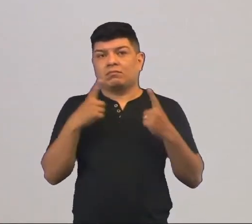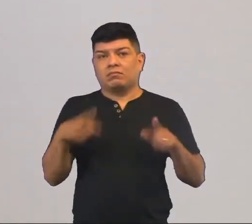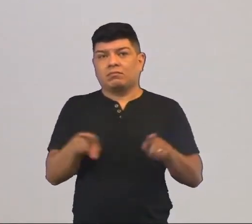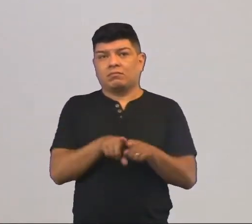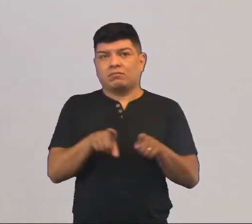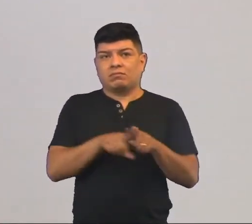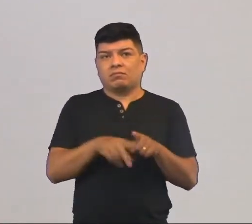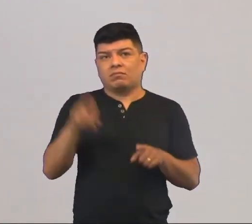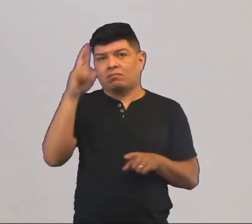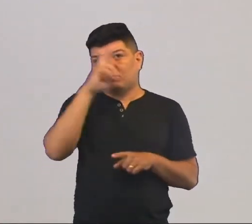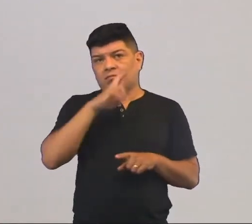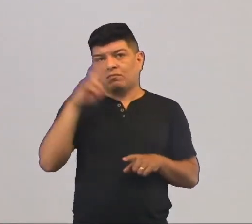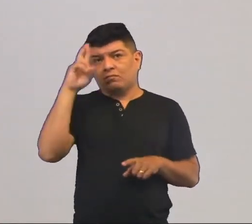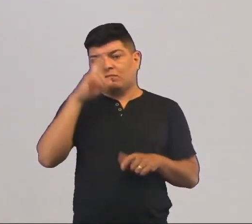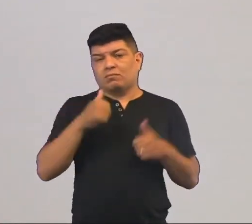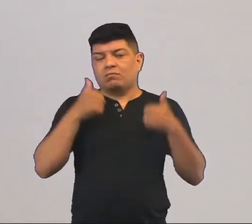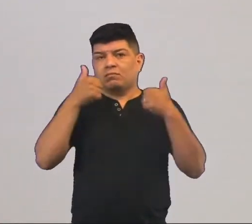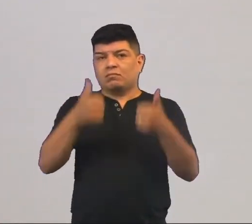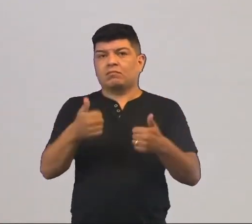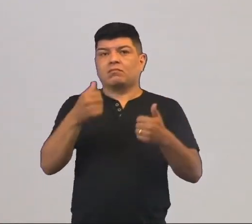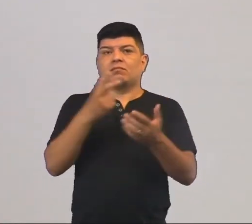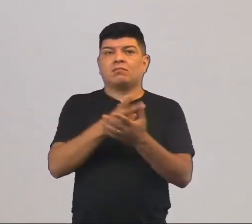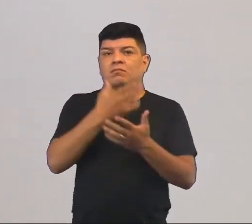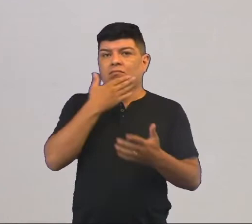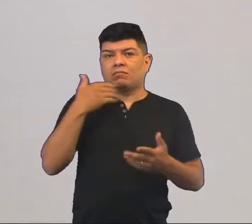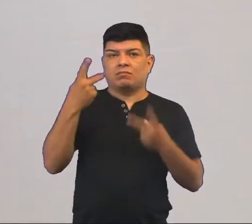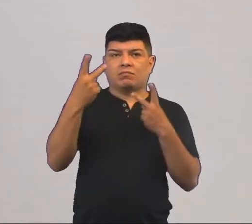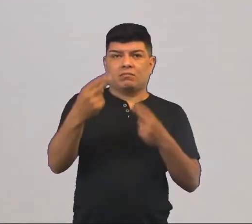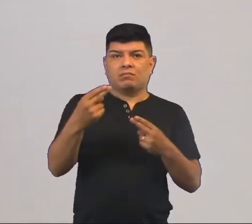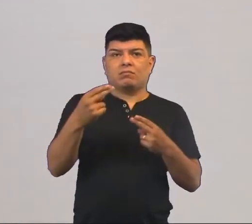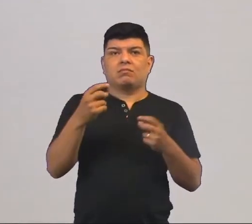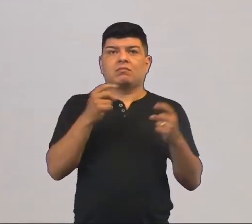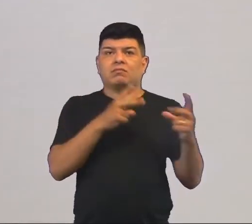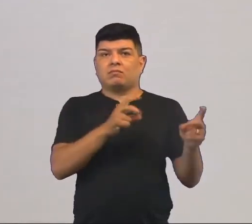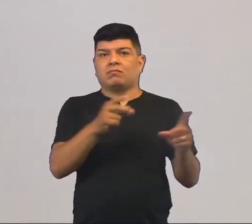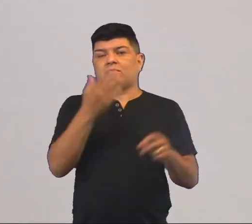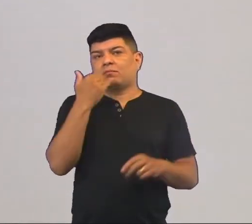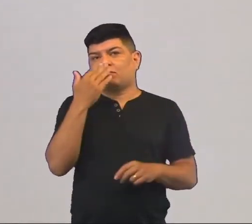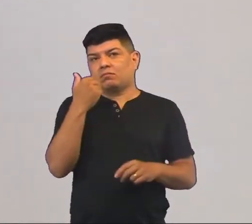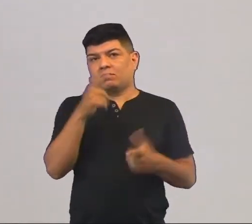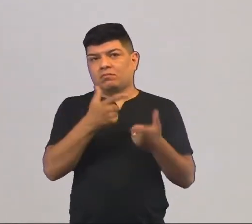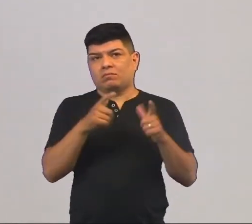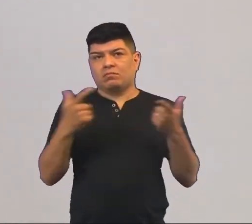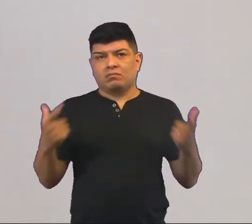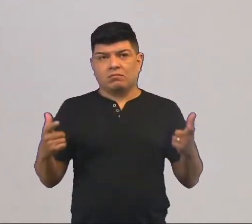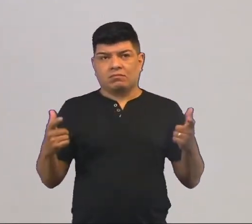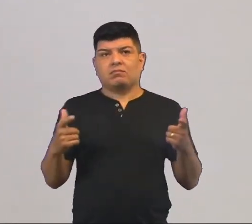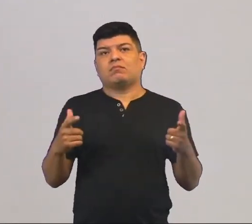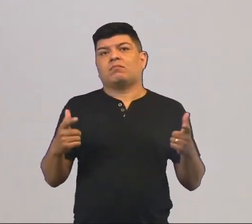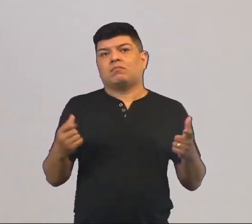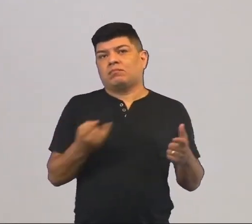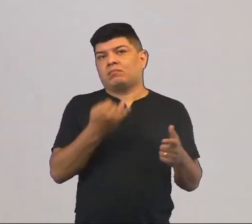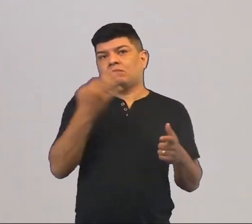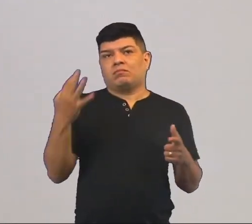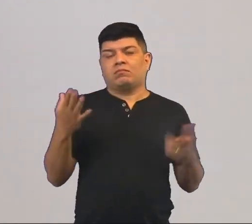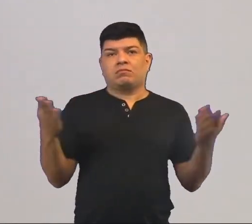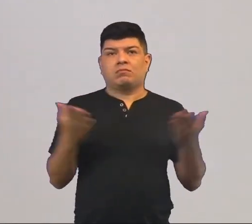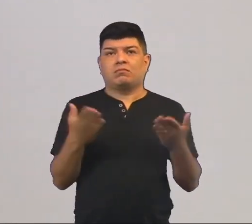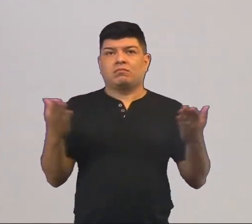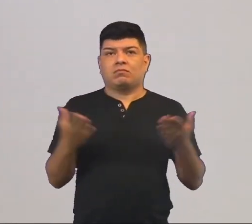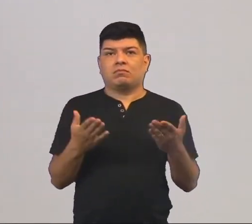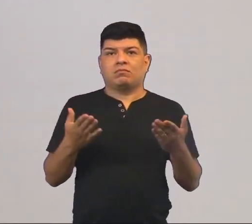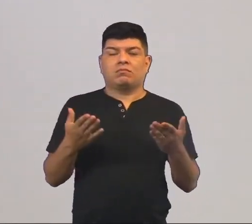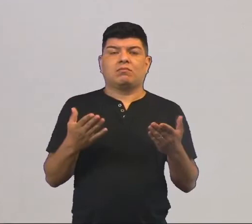Mas quando a gente observa os fatores positivos, sempre são os mesmos, né? A produção de alimento aumentou em grande quantidade, hoje são